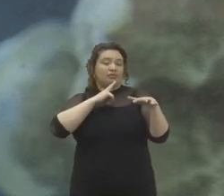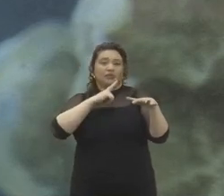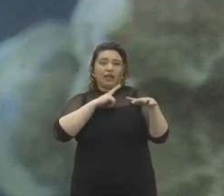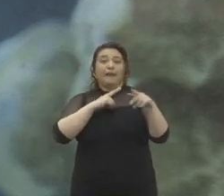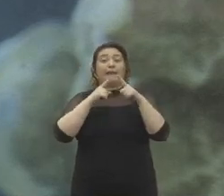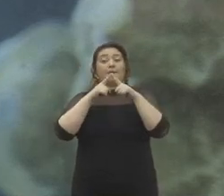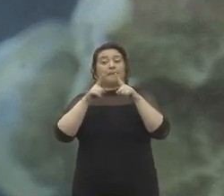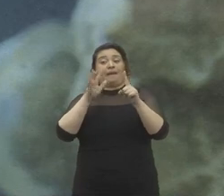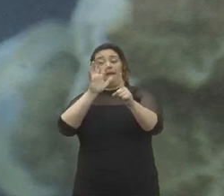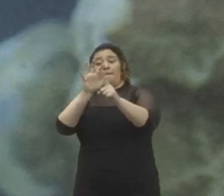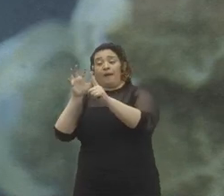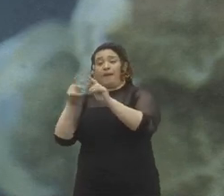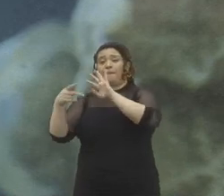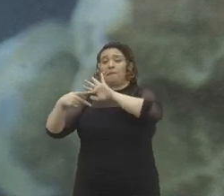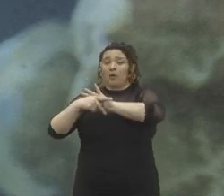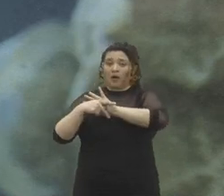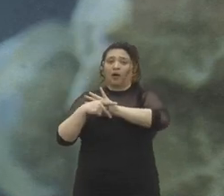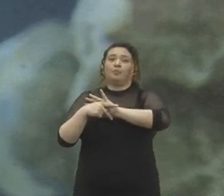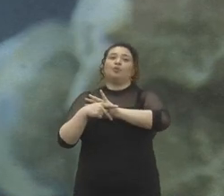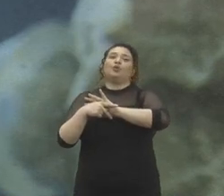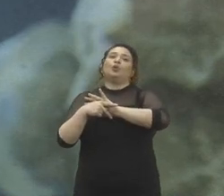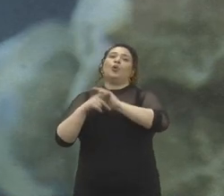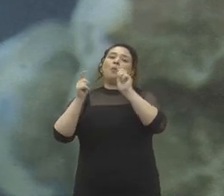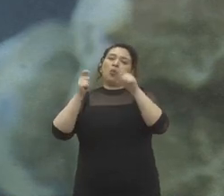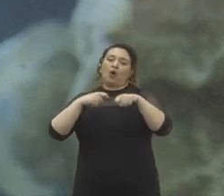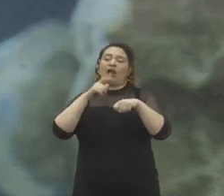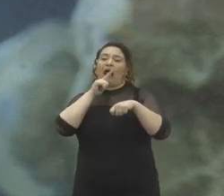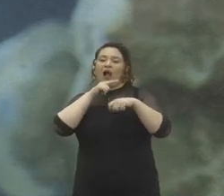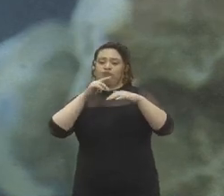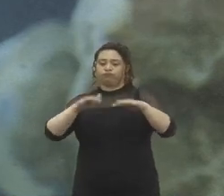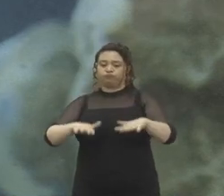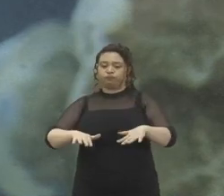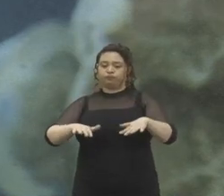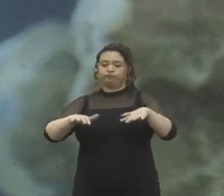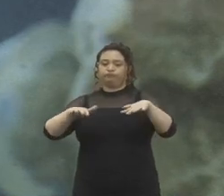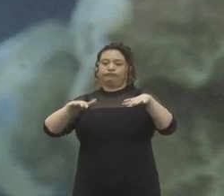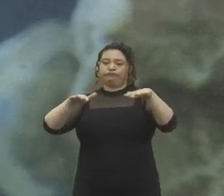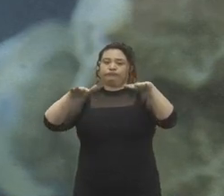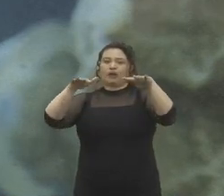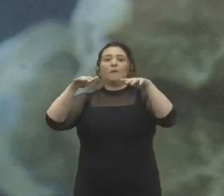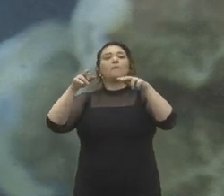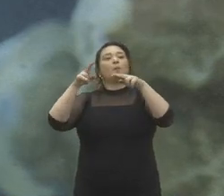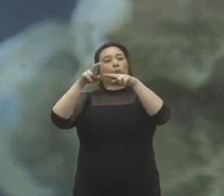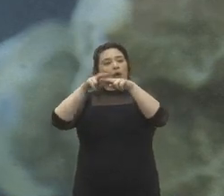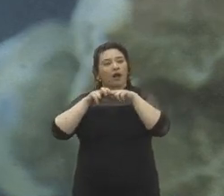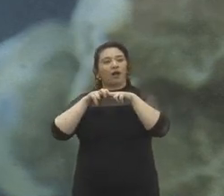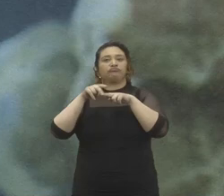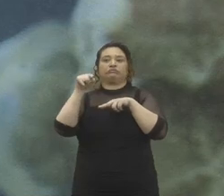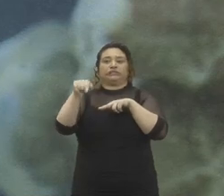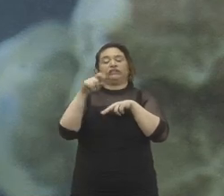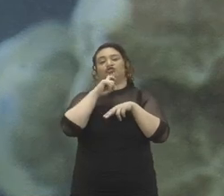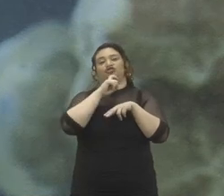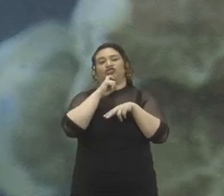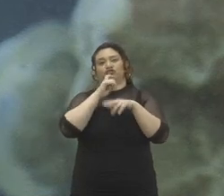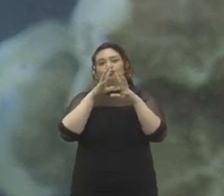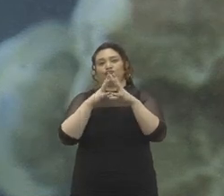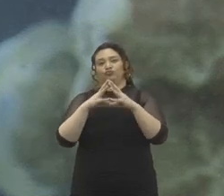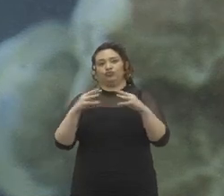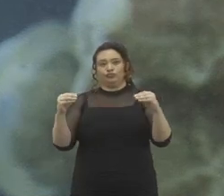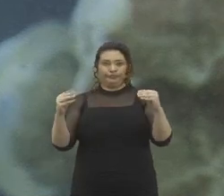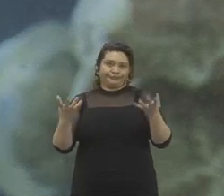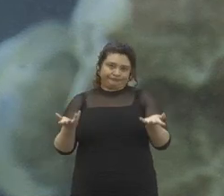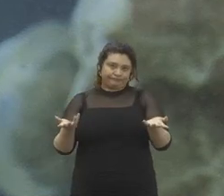Impacto sobre o o a elevação do nível médio dos mares e ela dizem que ela foi responsável já por